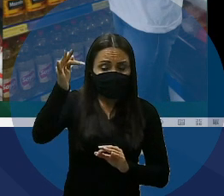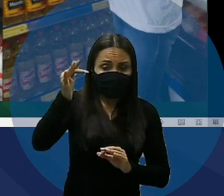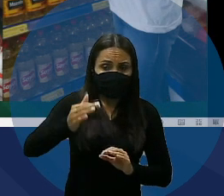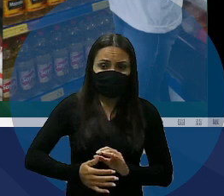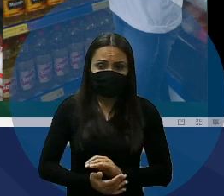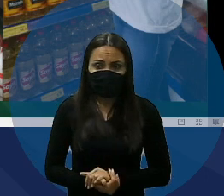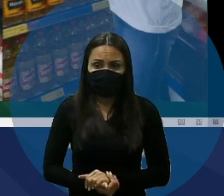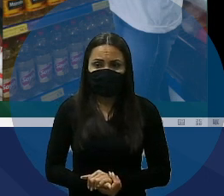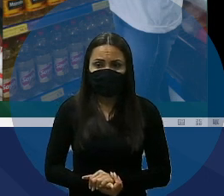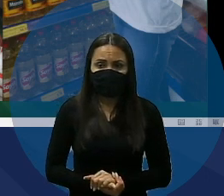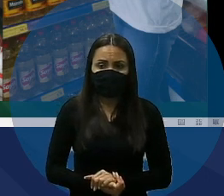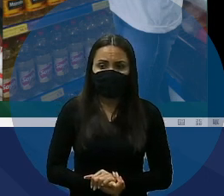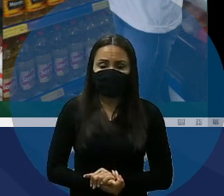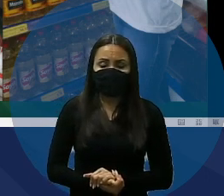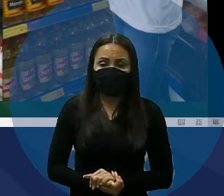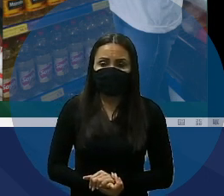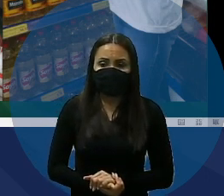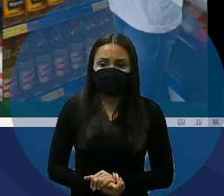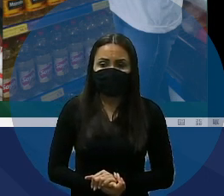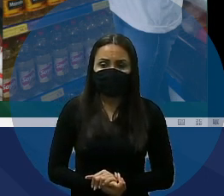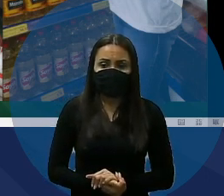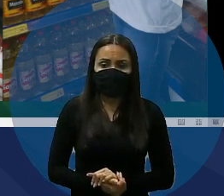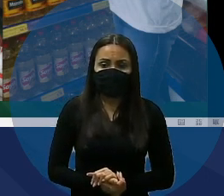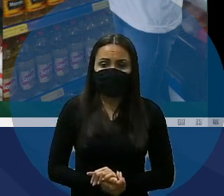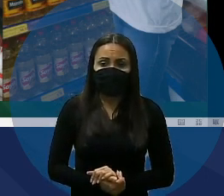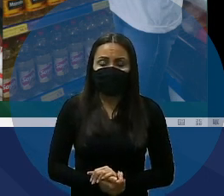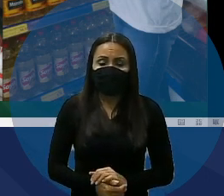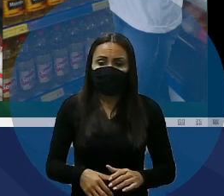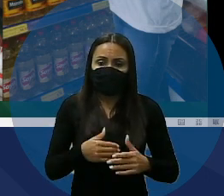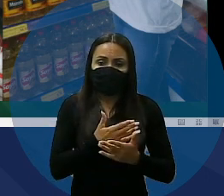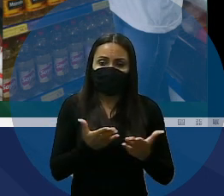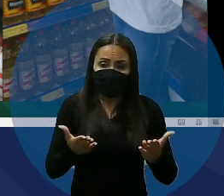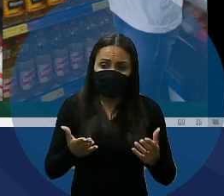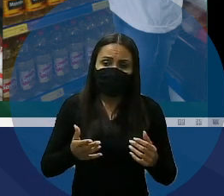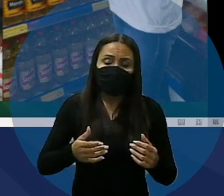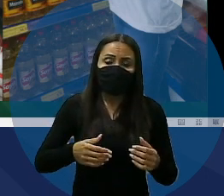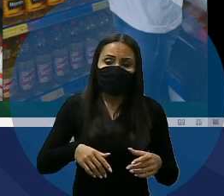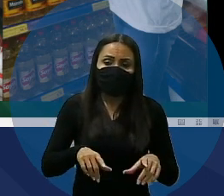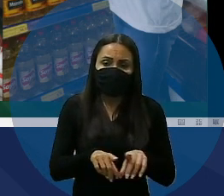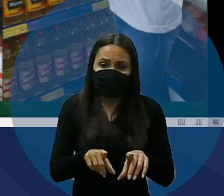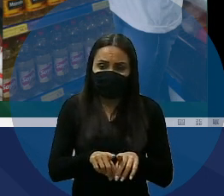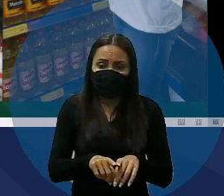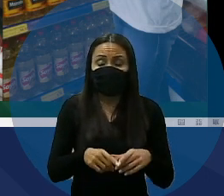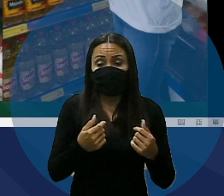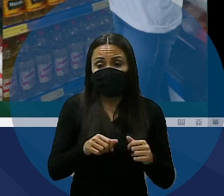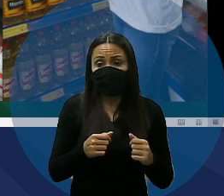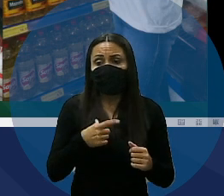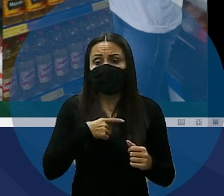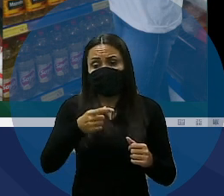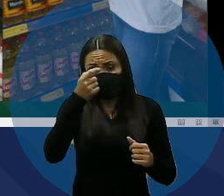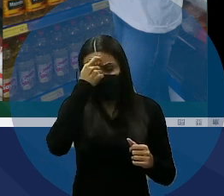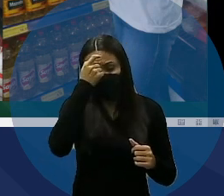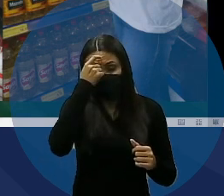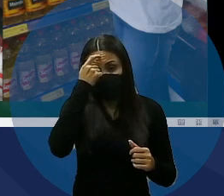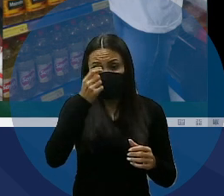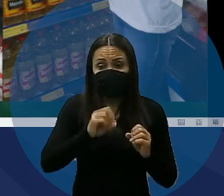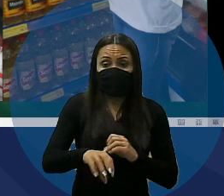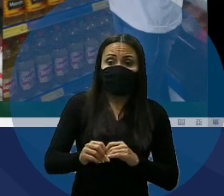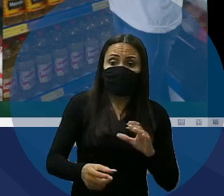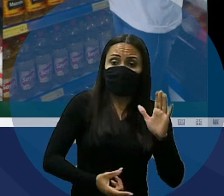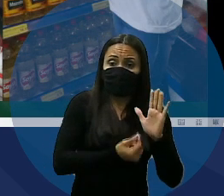endivida. Quem não tem conhecimento deixa de ganhar, e quem tem conhecimento da educação financeira ganha sempre